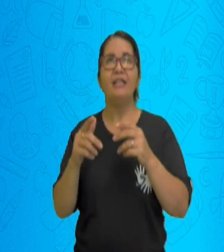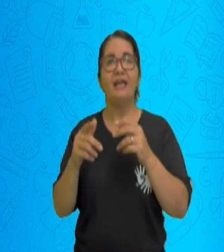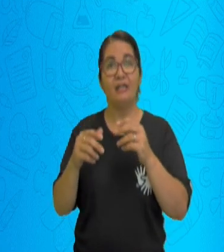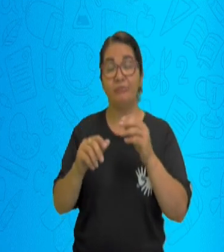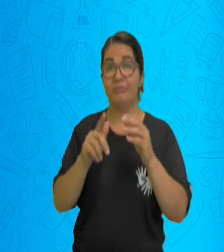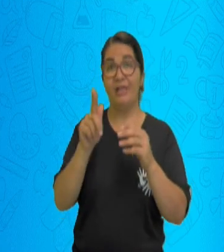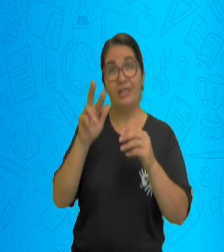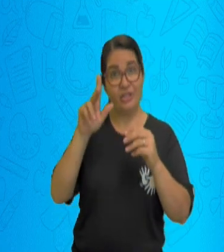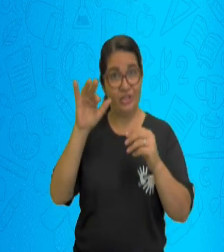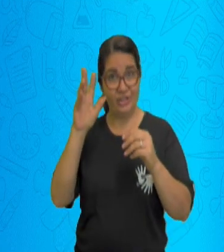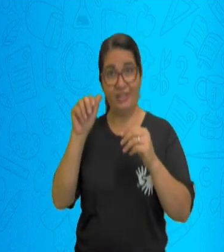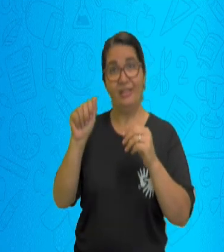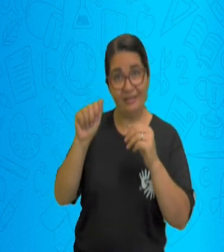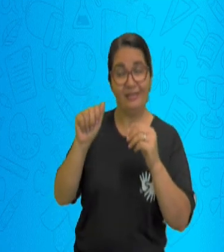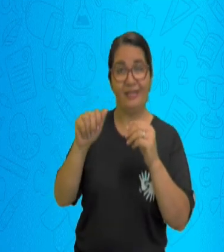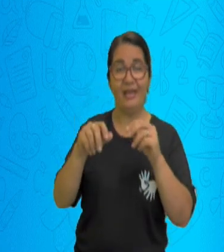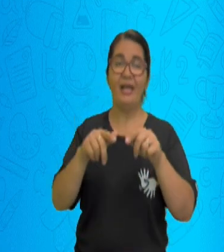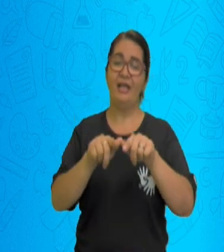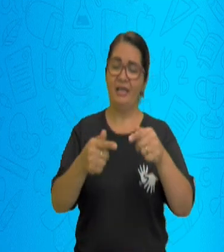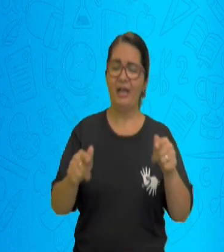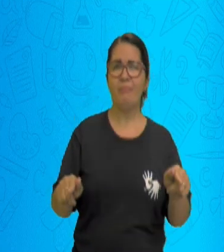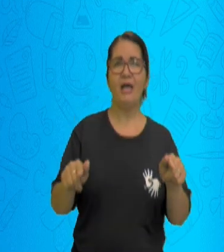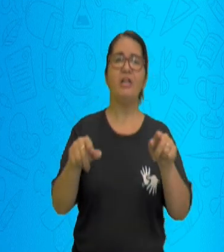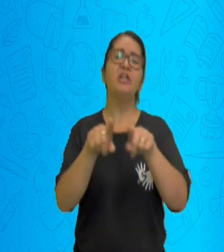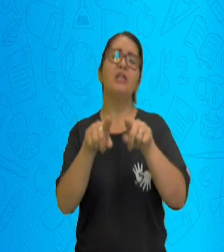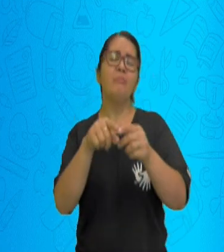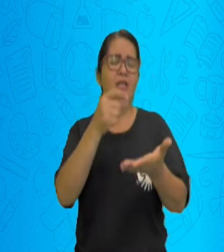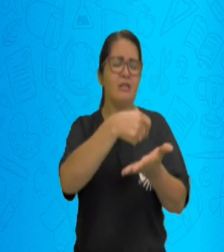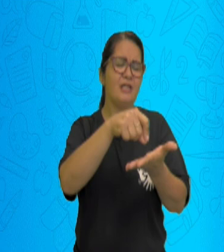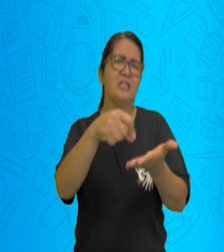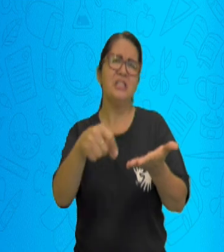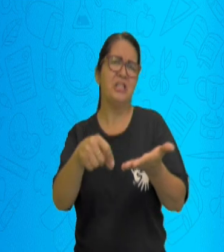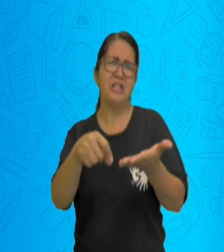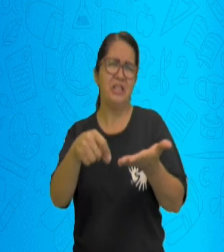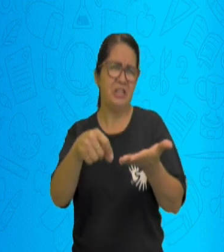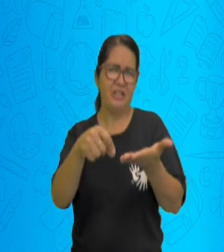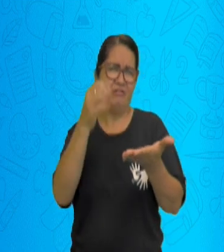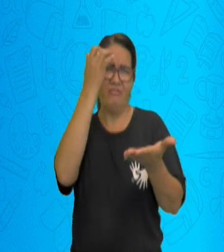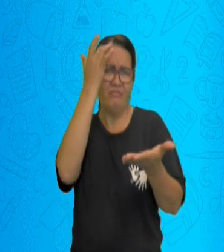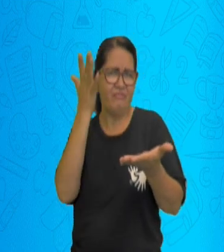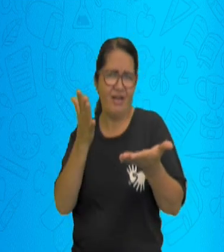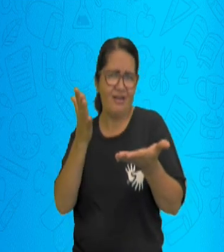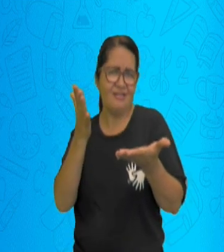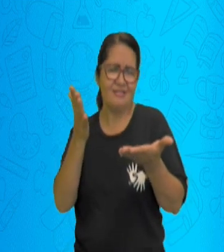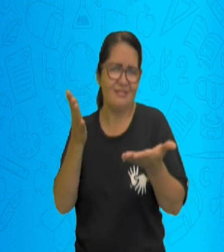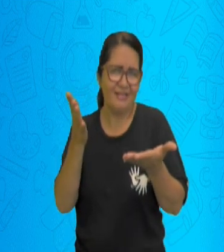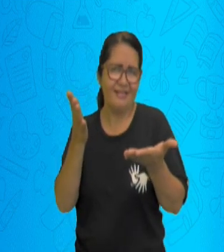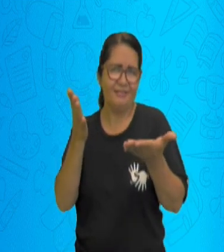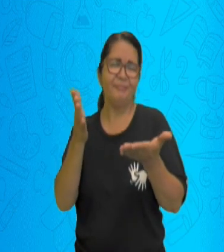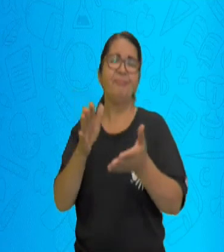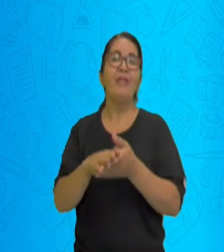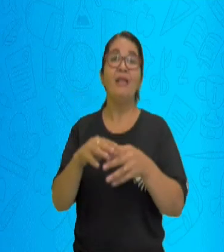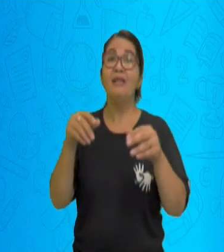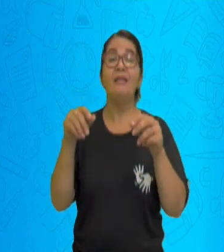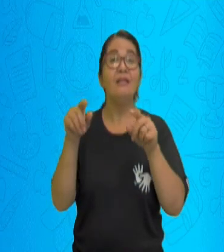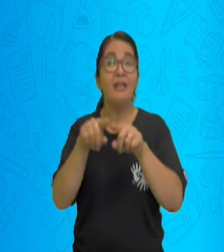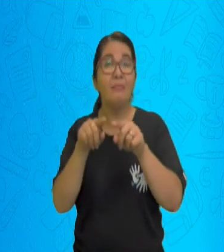gramática. Por exemplo, a ortografia de algumas palavras e até a ausência da